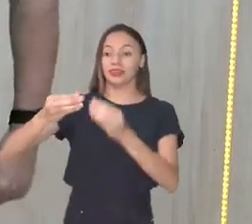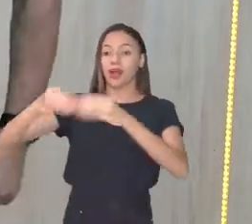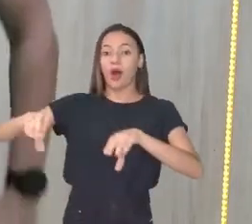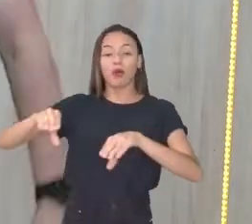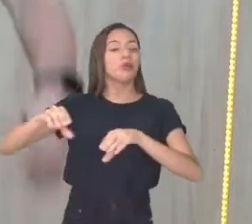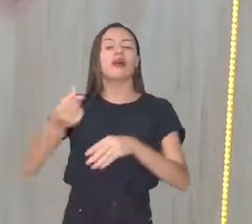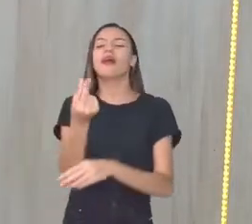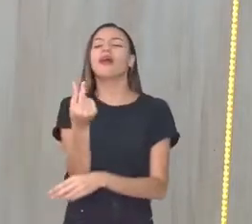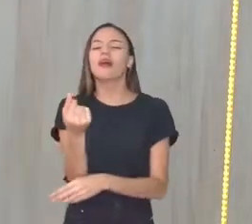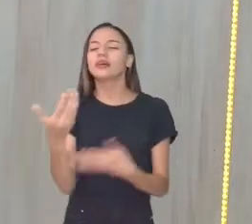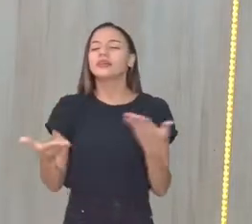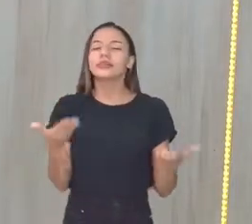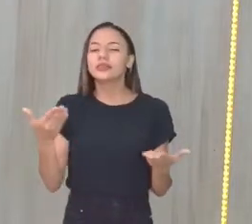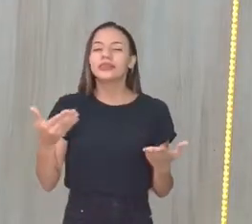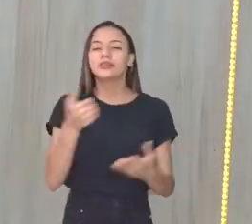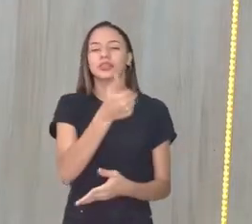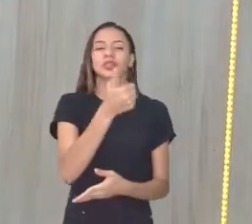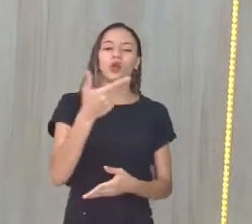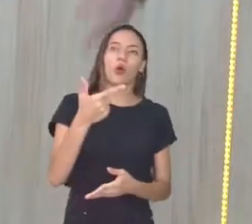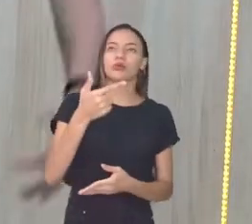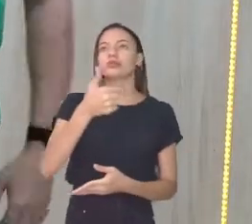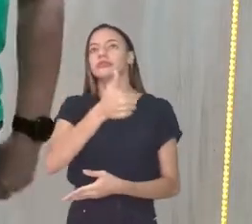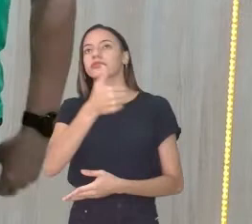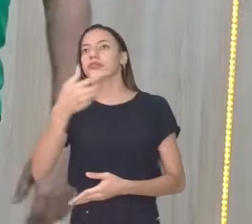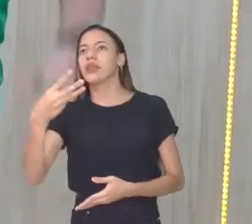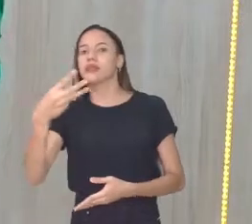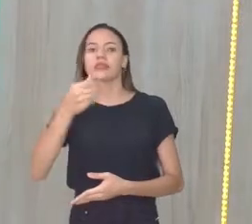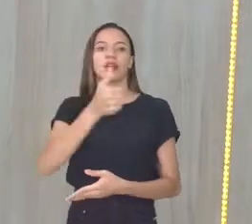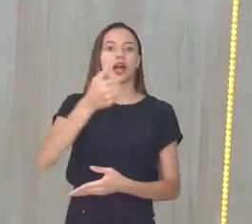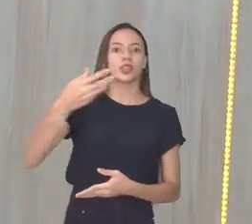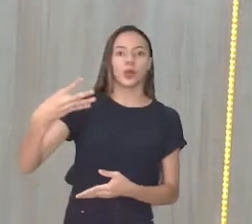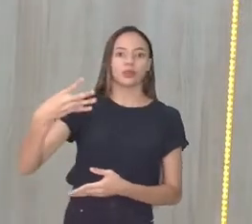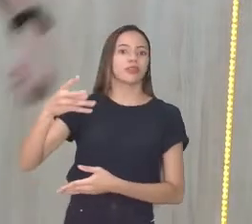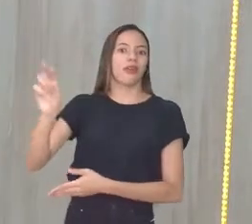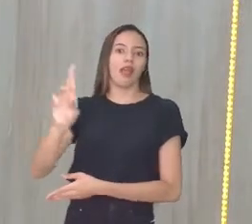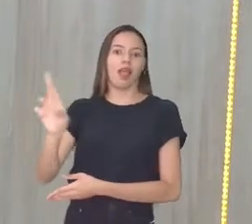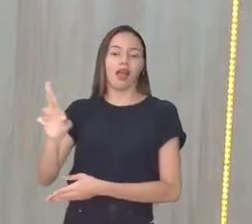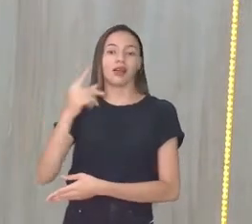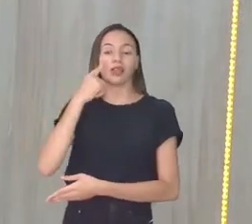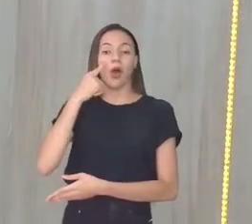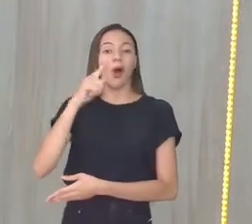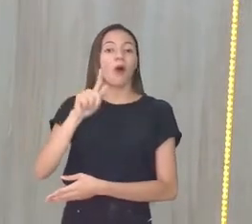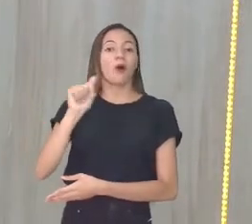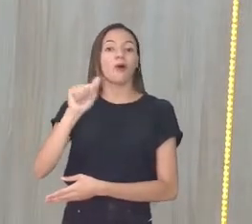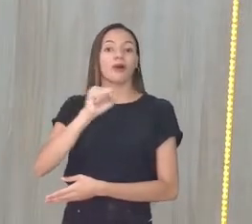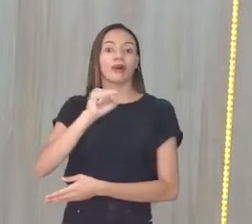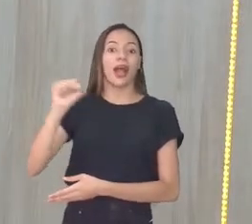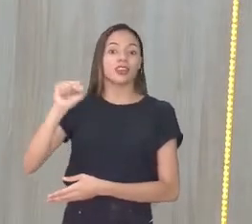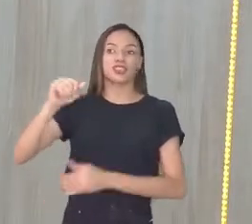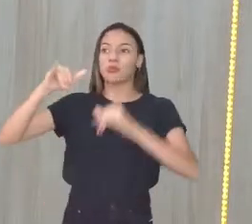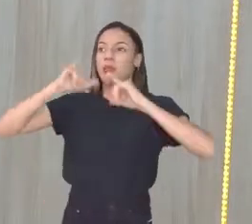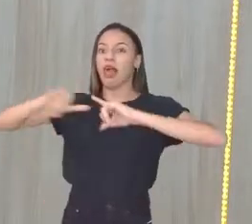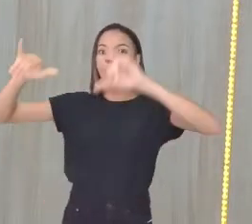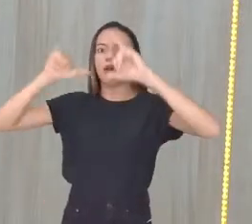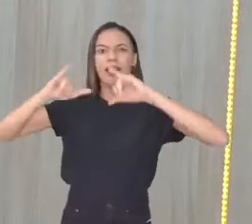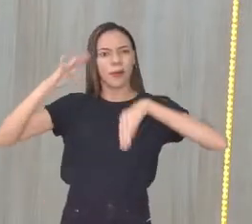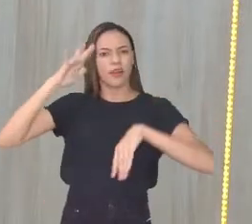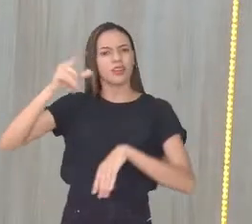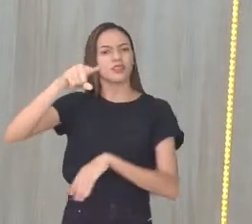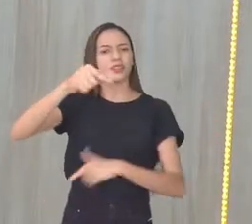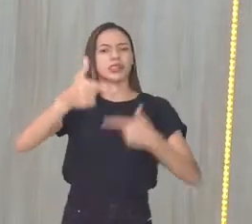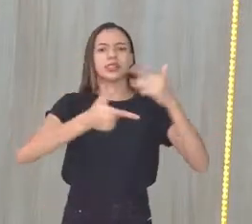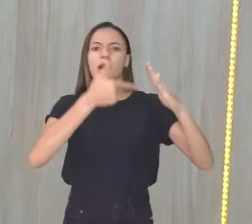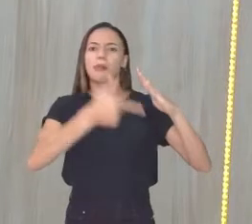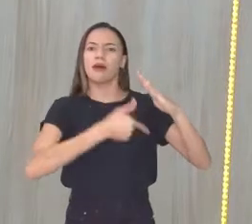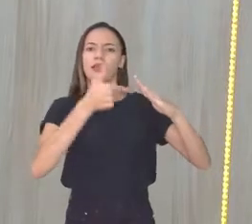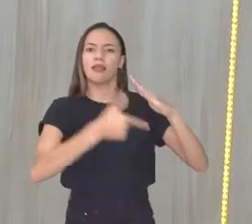partir de 12, 13, 14, 15 reais. Olha o gás! Né? Não é assim que passa? Imagine você trabalhando em casa,